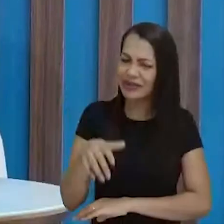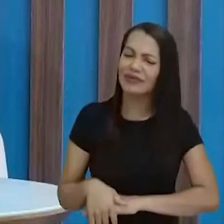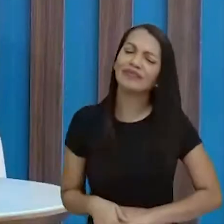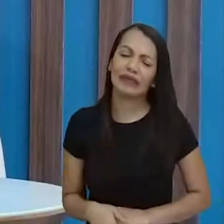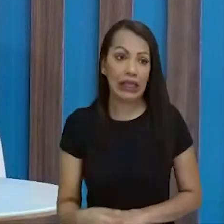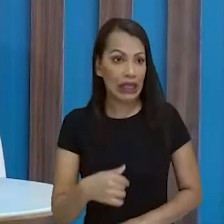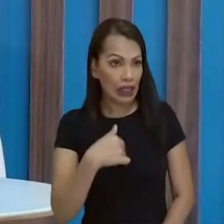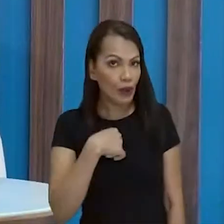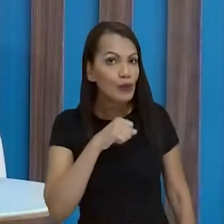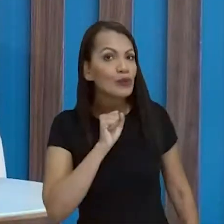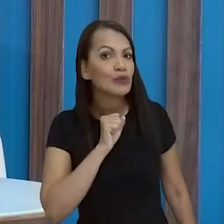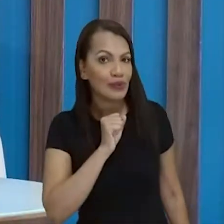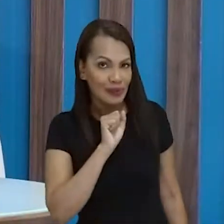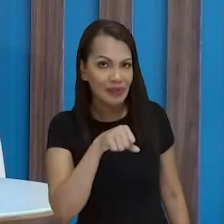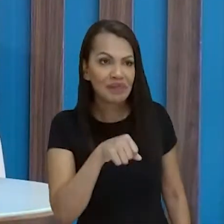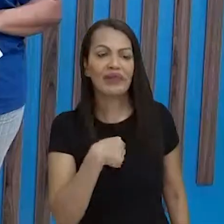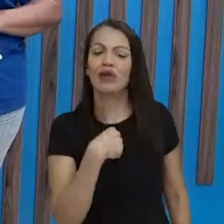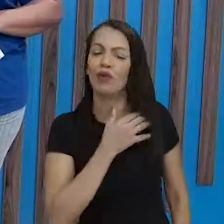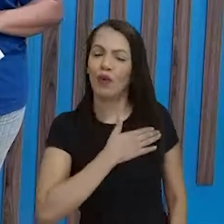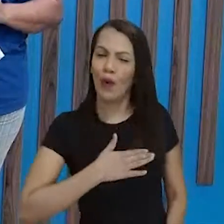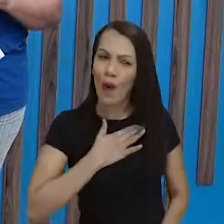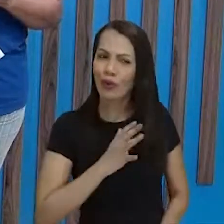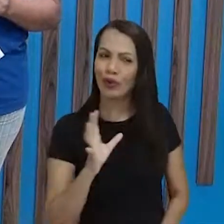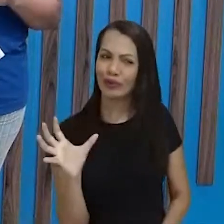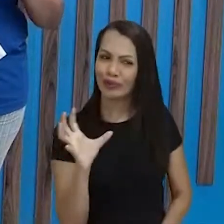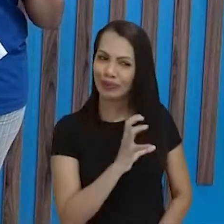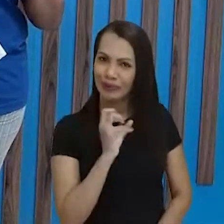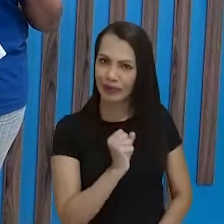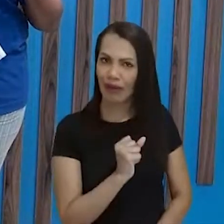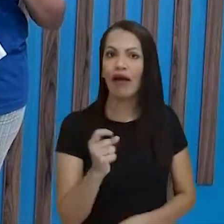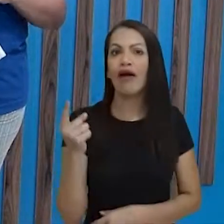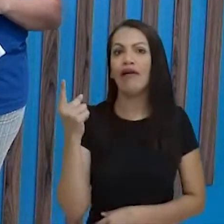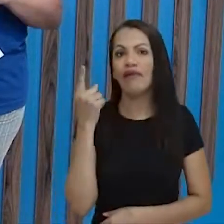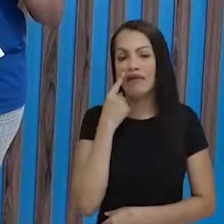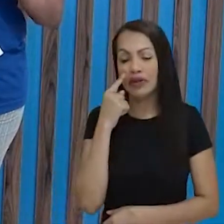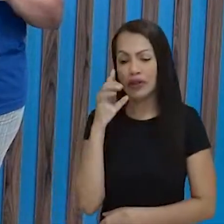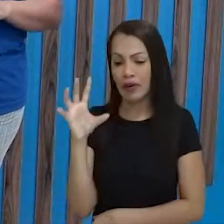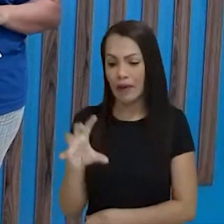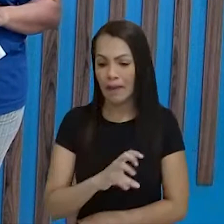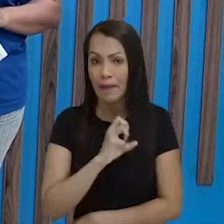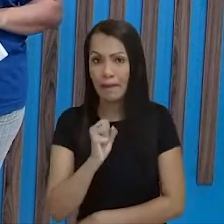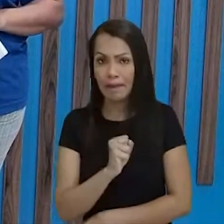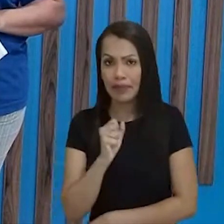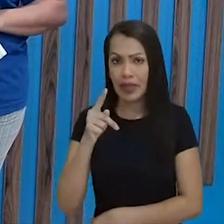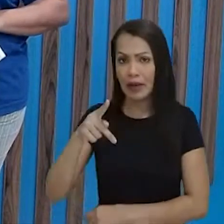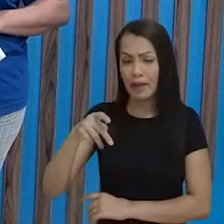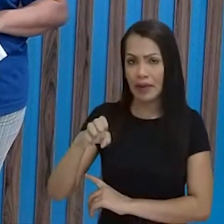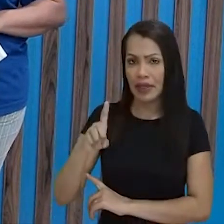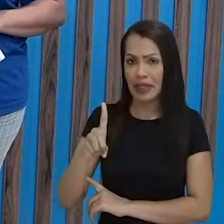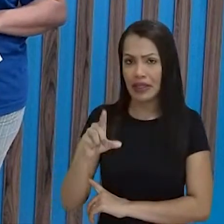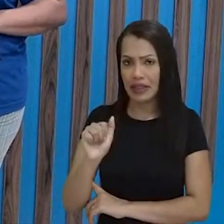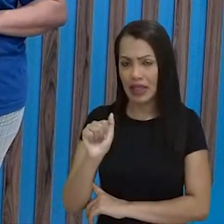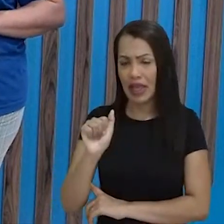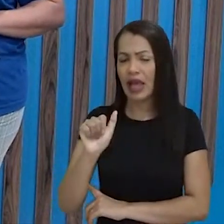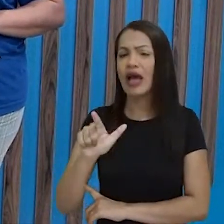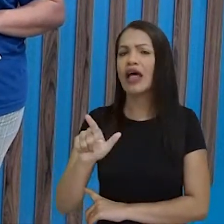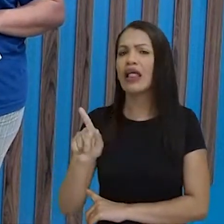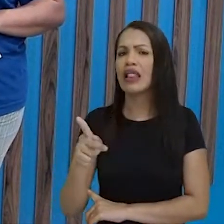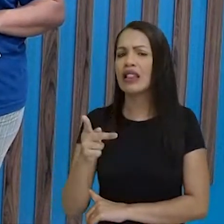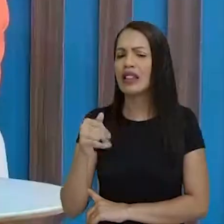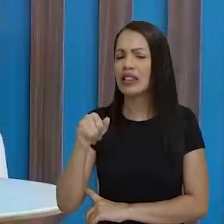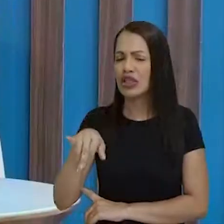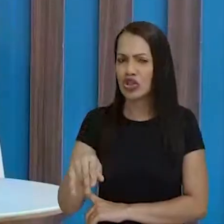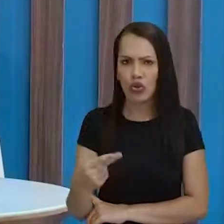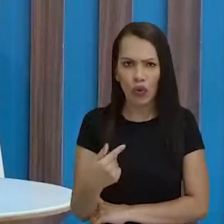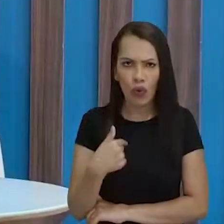pelo romance. Pois é, veja que Petra se apaixonou por um pedalinho. Por falar em pedalinho, você já andou de pedalinho, professora Josi? Não, eu nunca andei